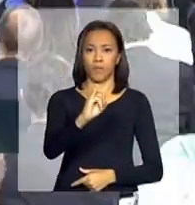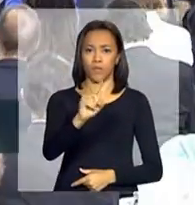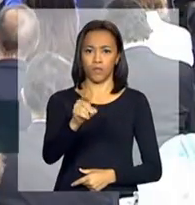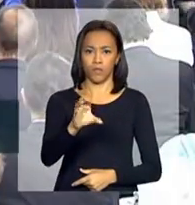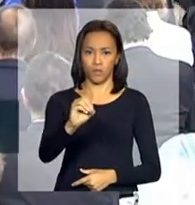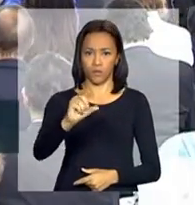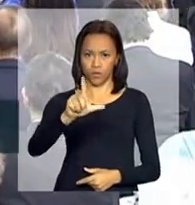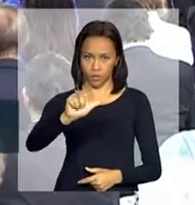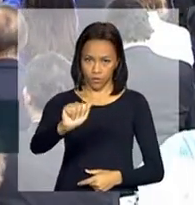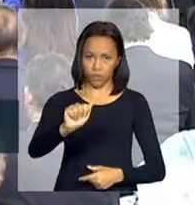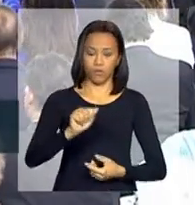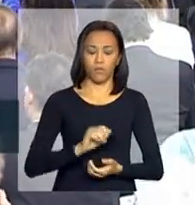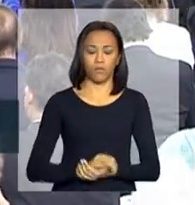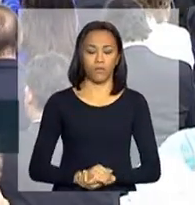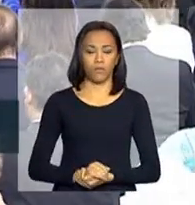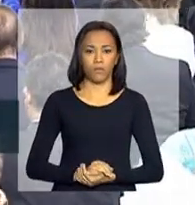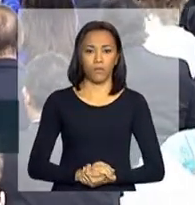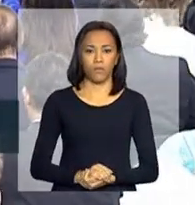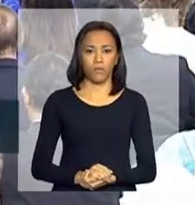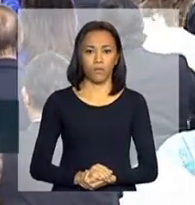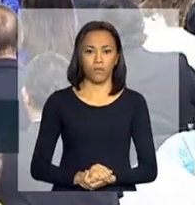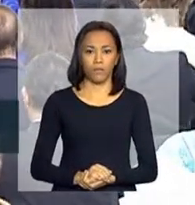E aí